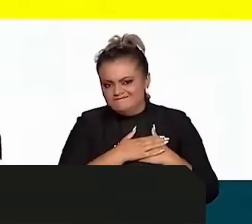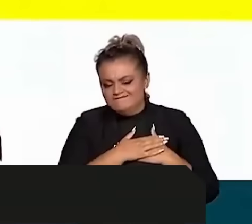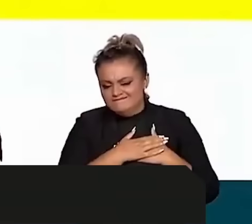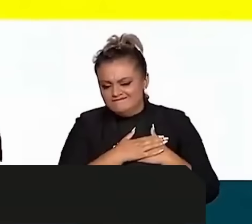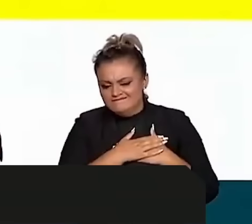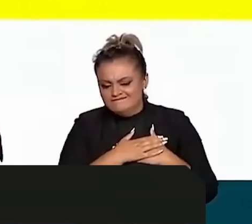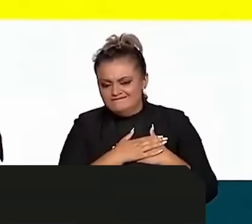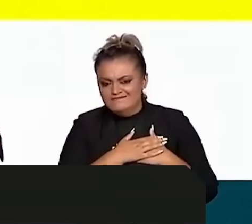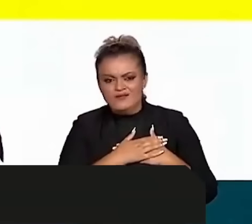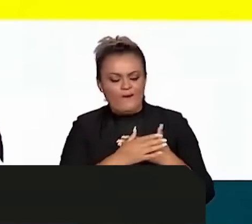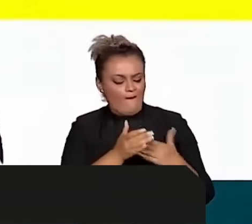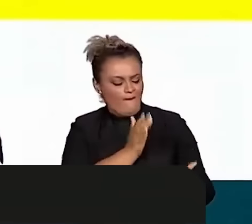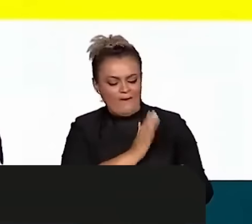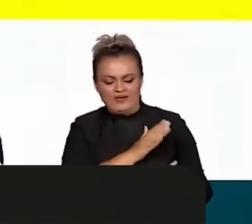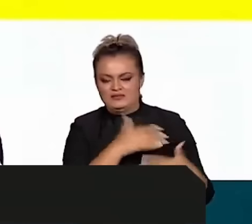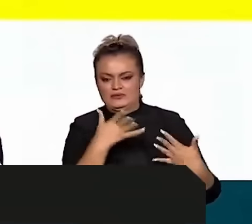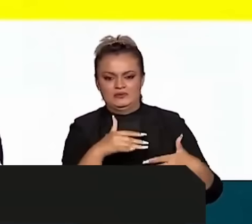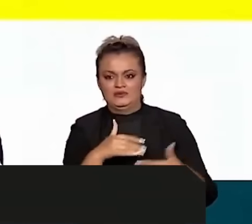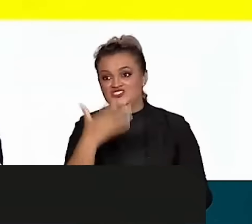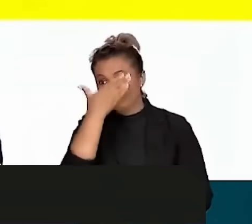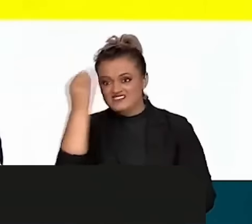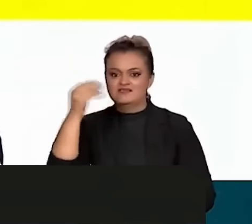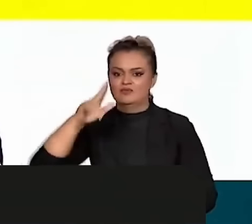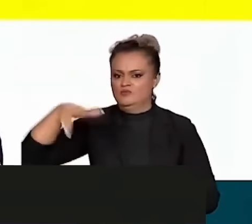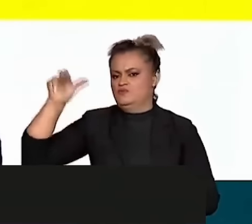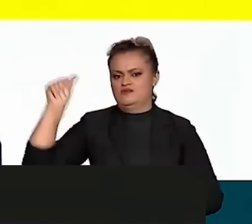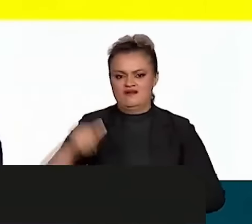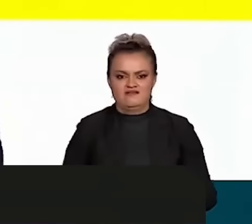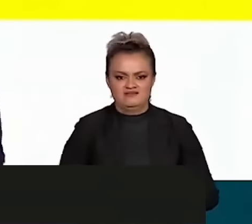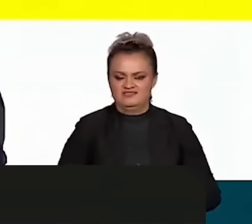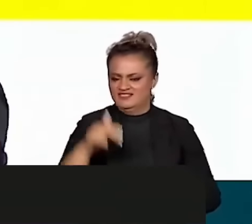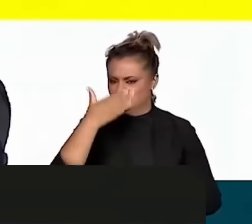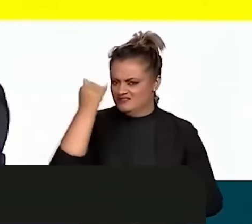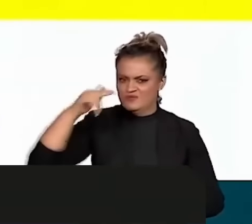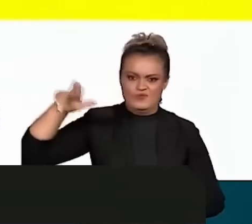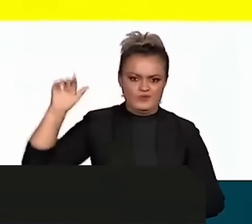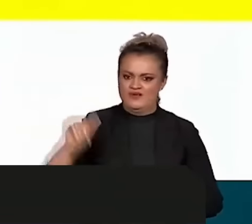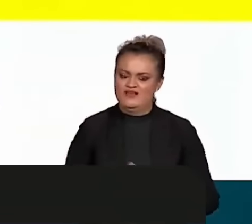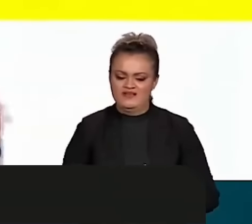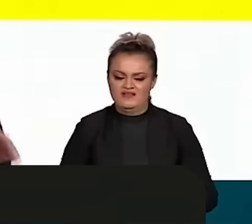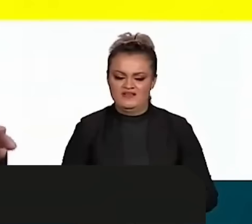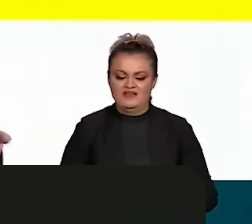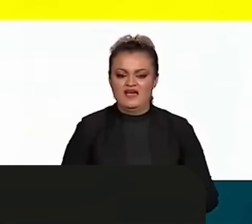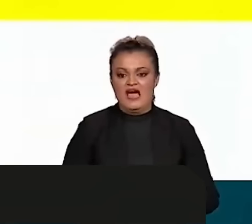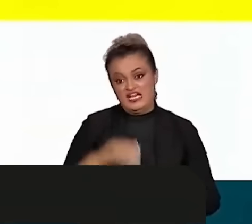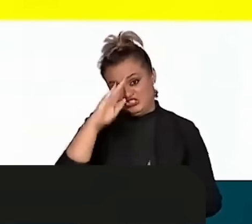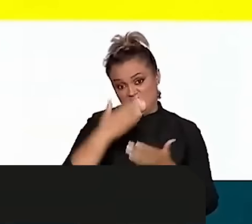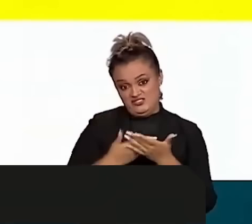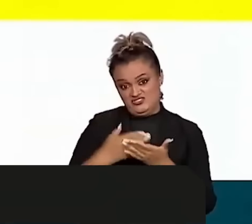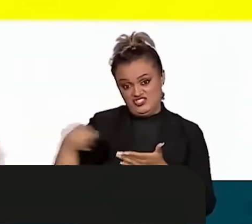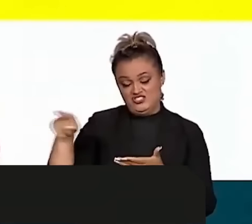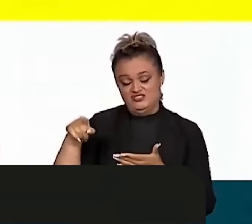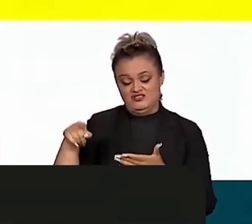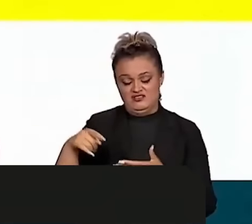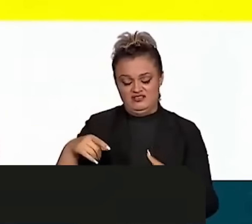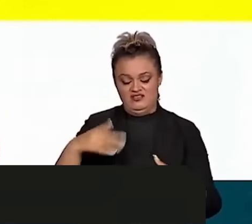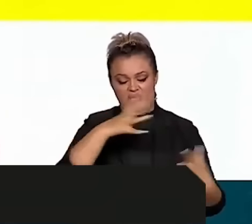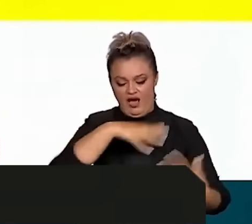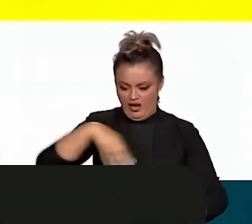também define pelo decreto a governança dessa instância. O decreto também vai preservar o papel